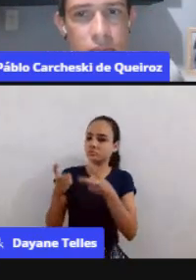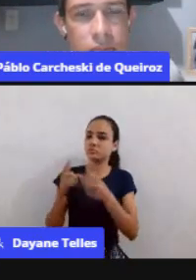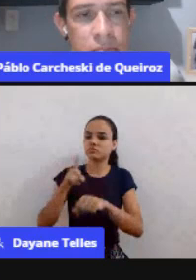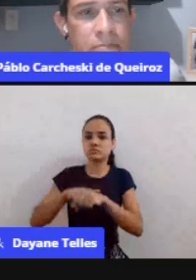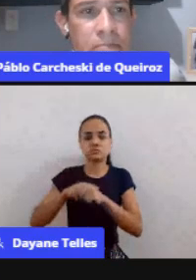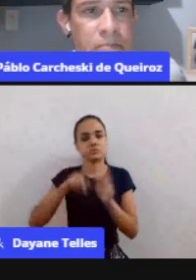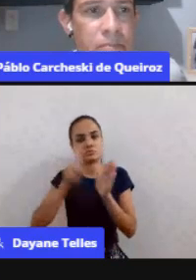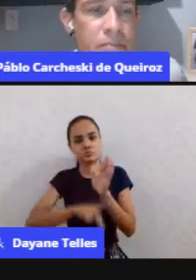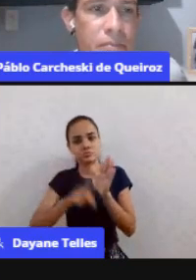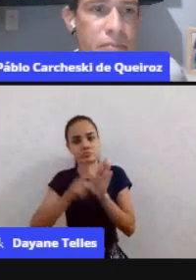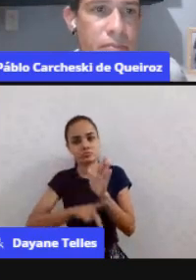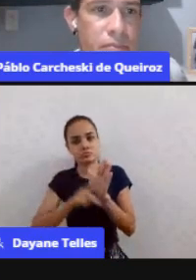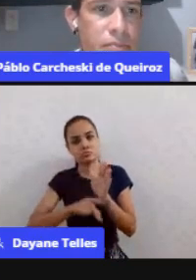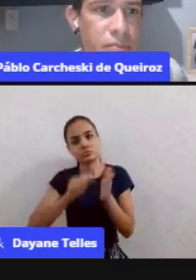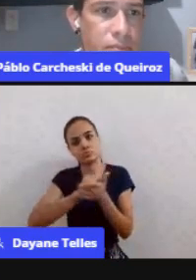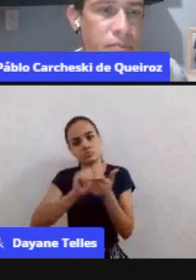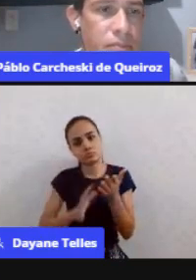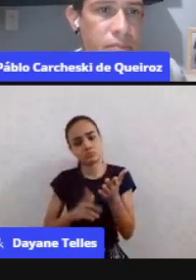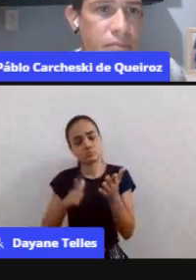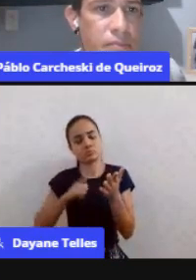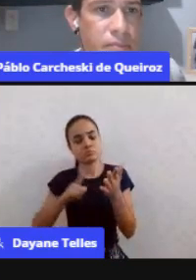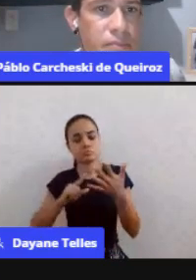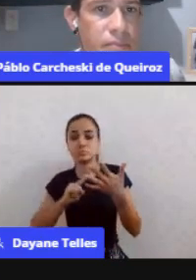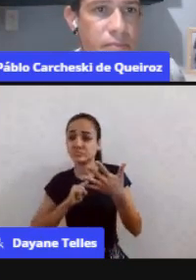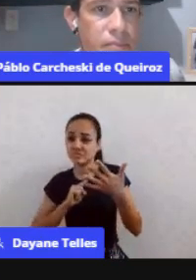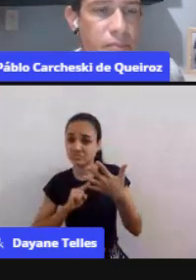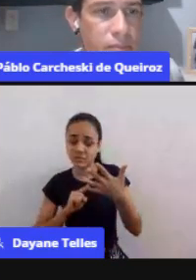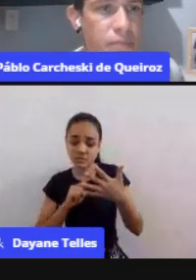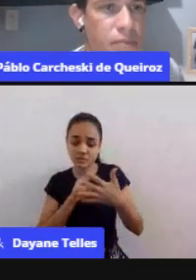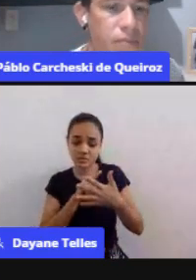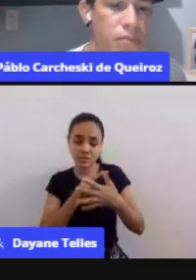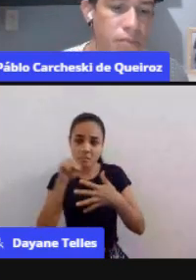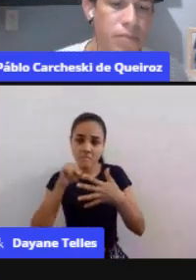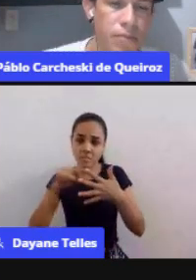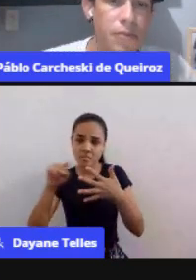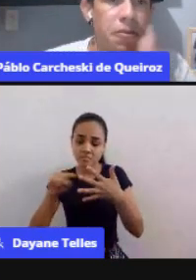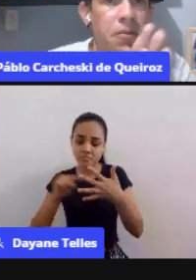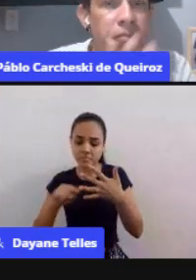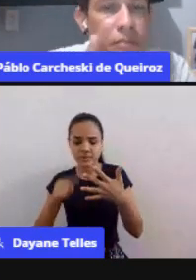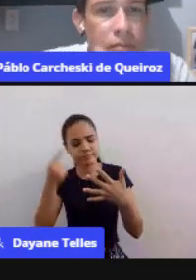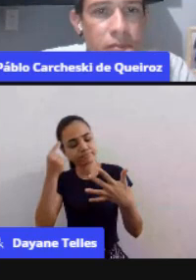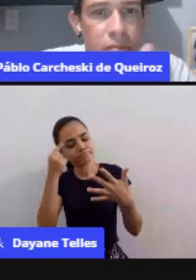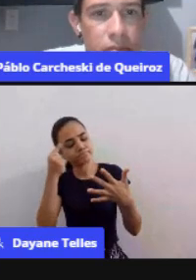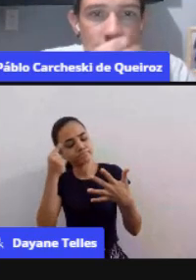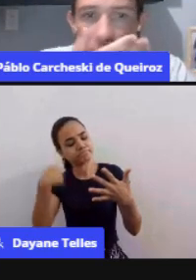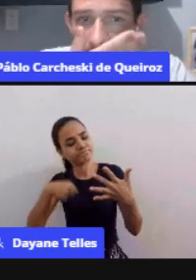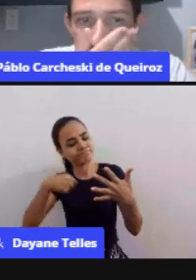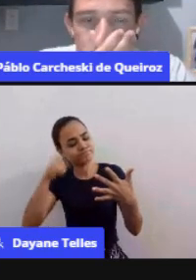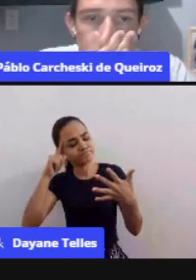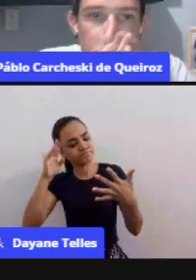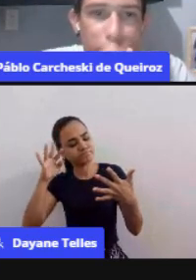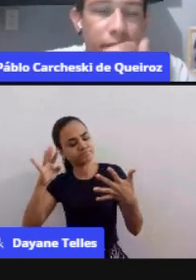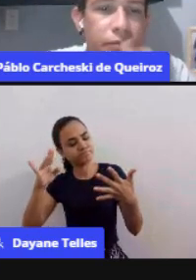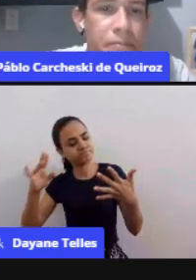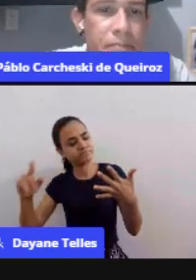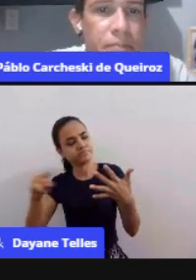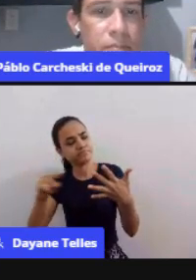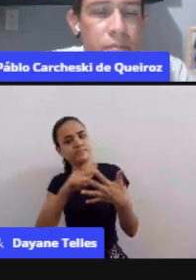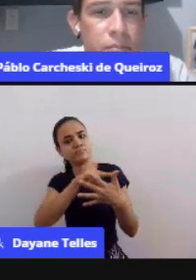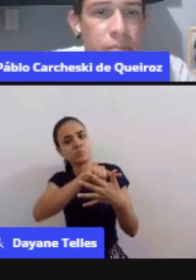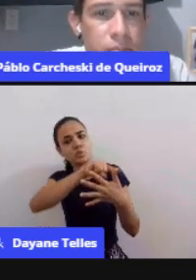atividade com o aluno, há diversos fatores que nós temos que levar em conta. Então, para a gente poder trabalhar esses